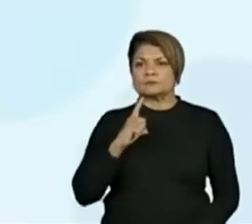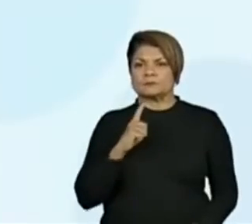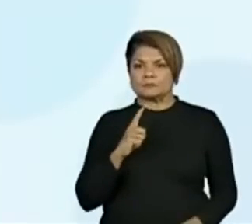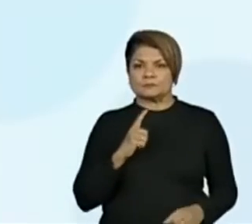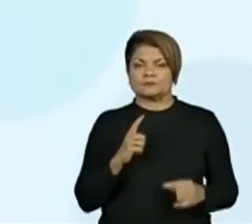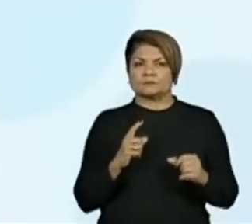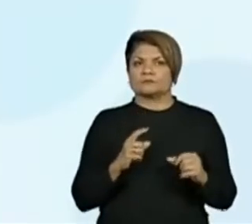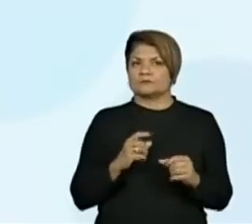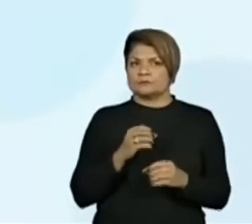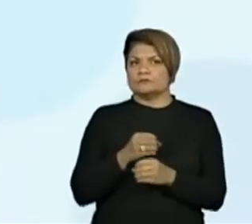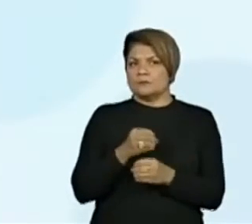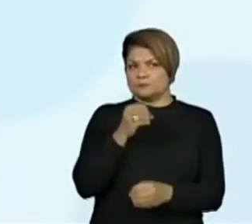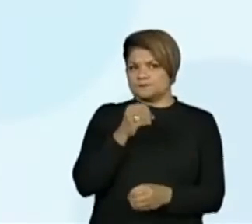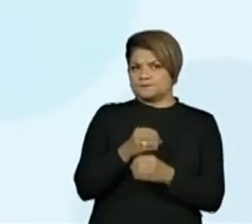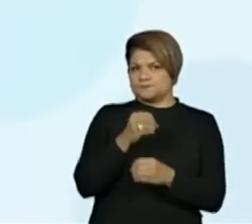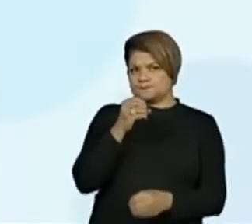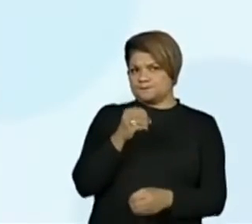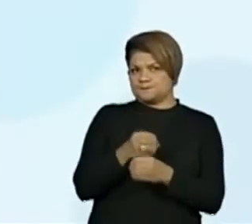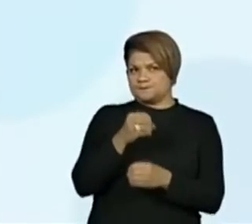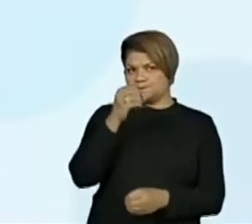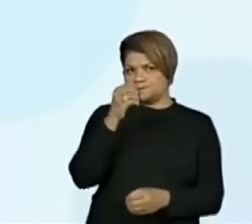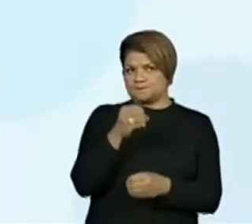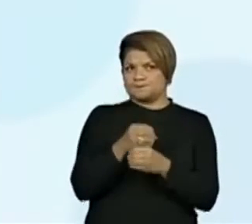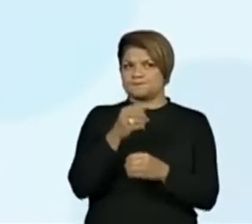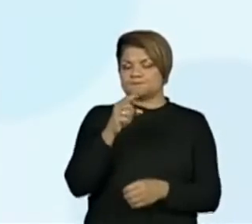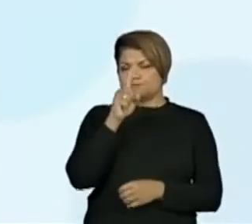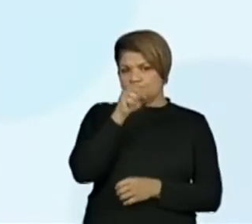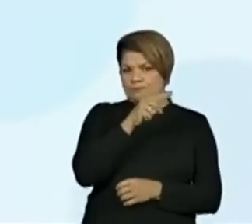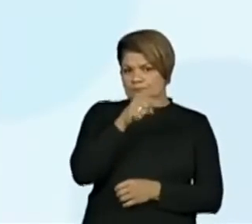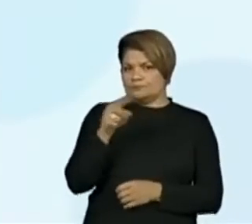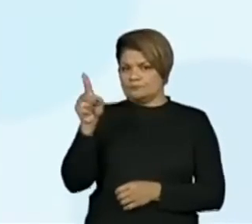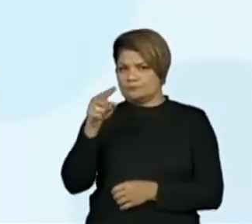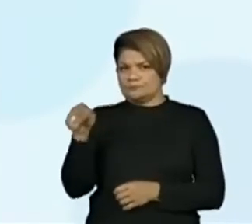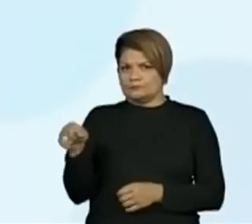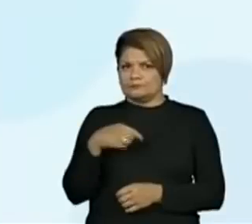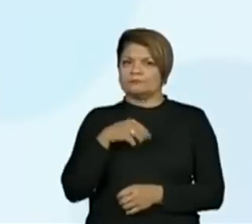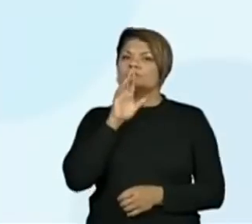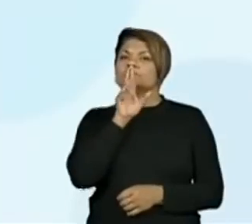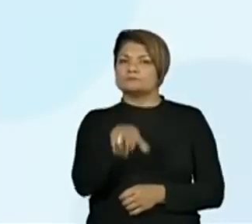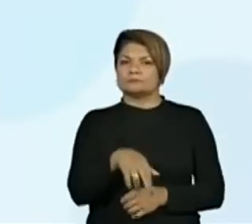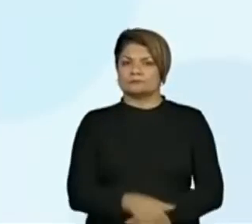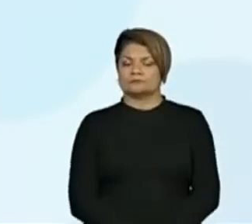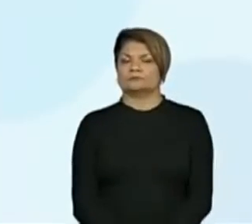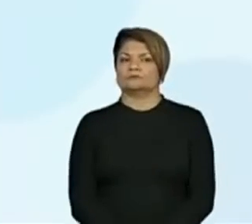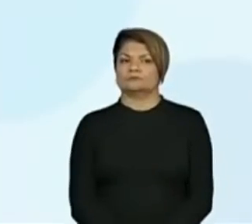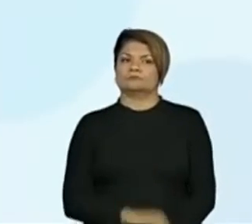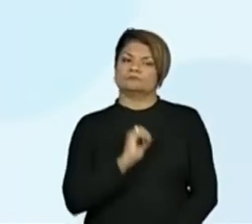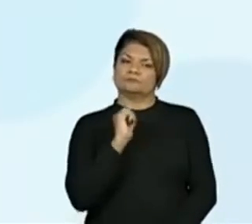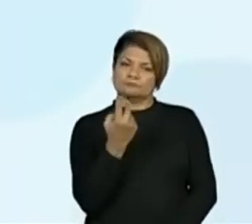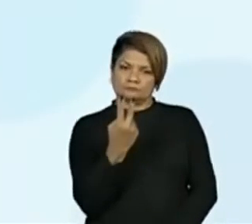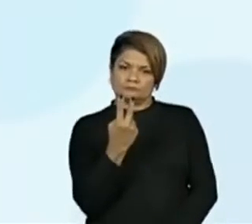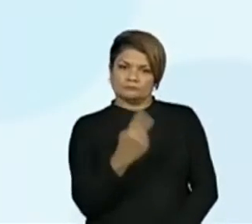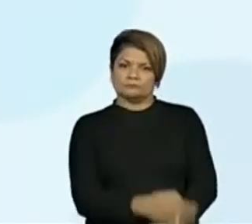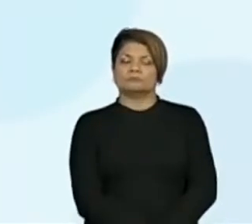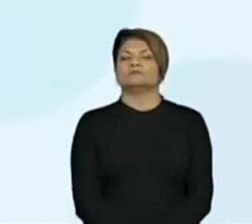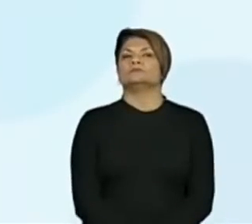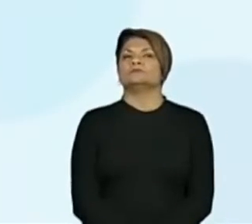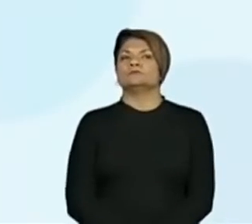que têm formato de cilindro. Marcaram com X e coloquem na resposta aí. Dois. Tá